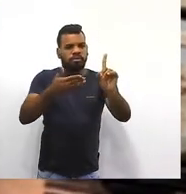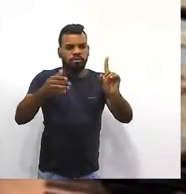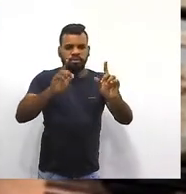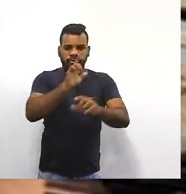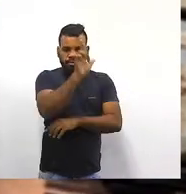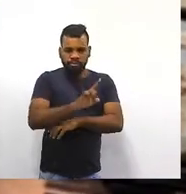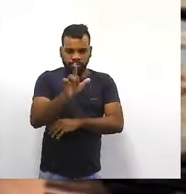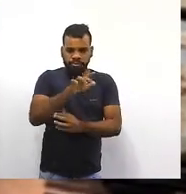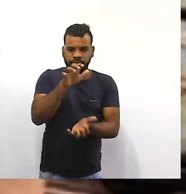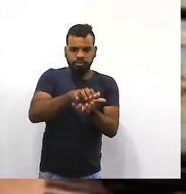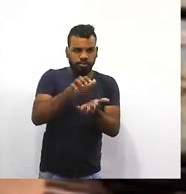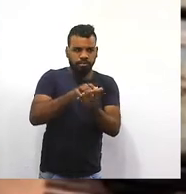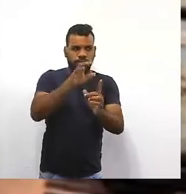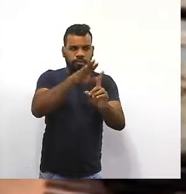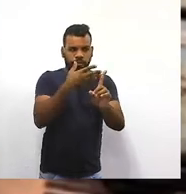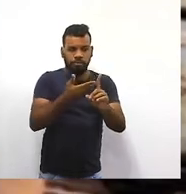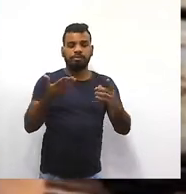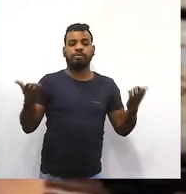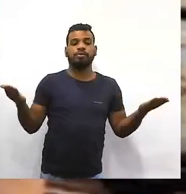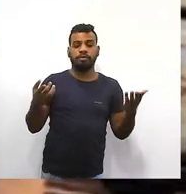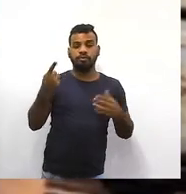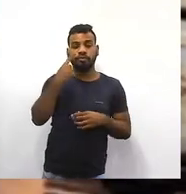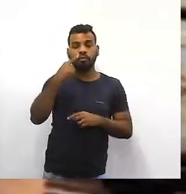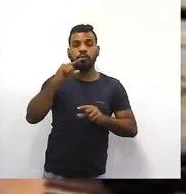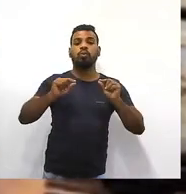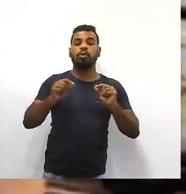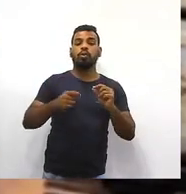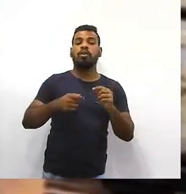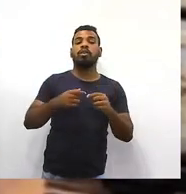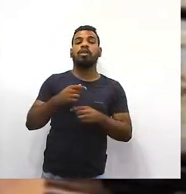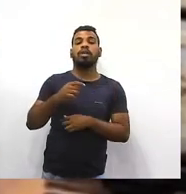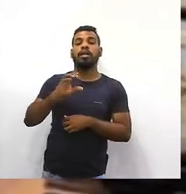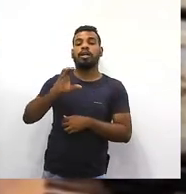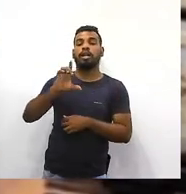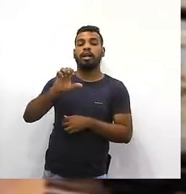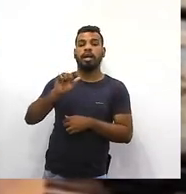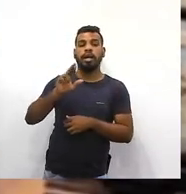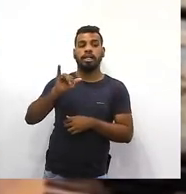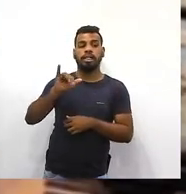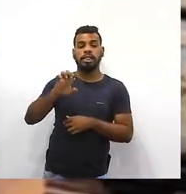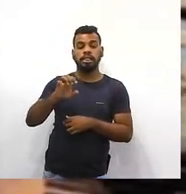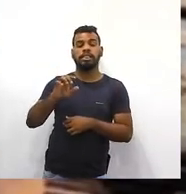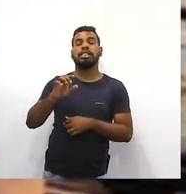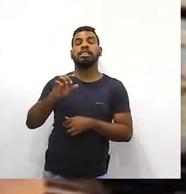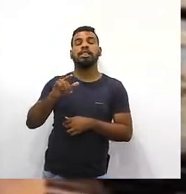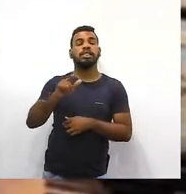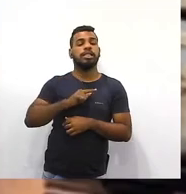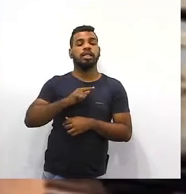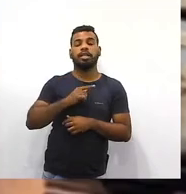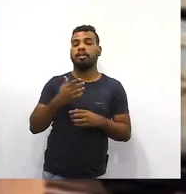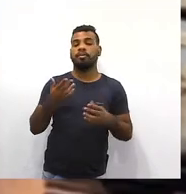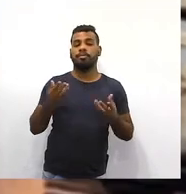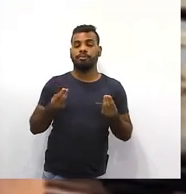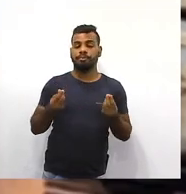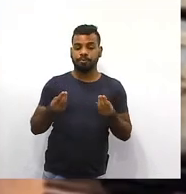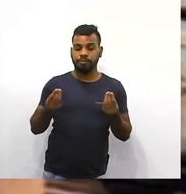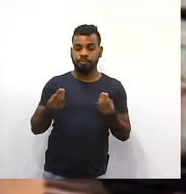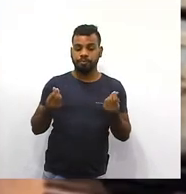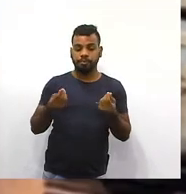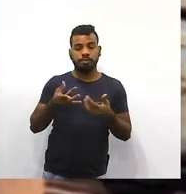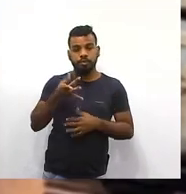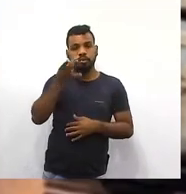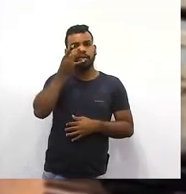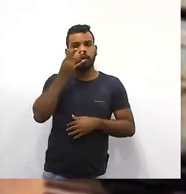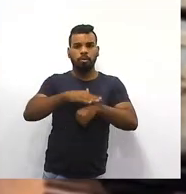literatura pernambucana. Então a gente vai ter também a obra do Clarice Lispector muito, muito presente